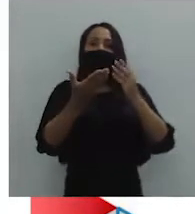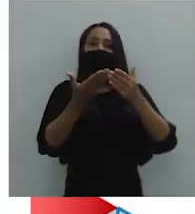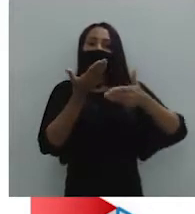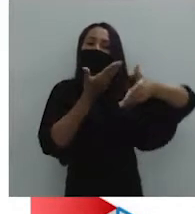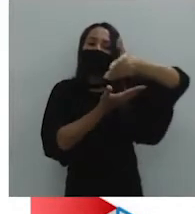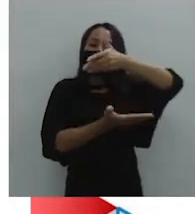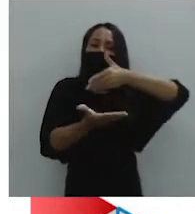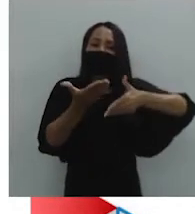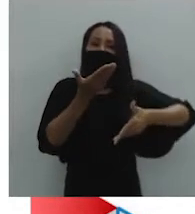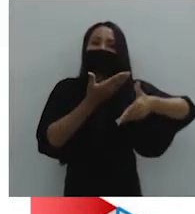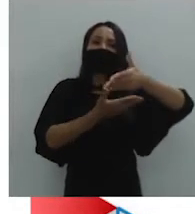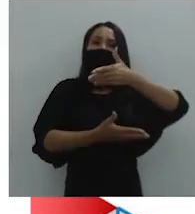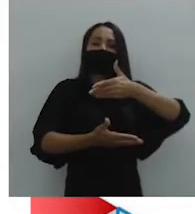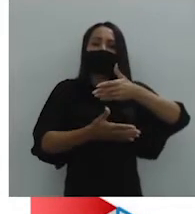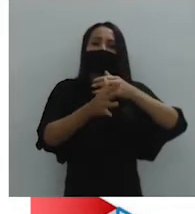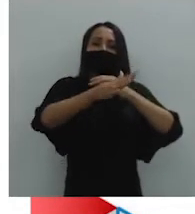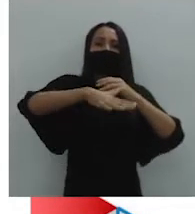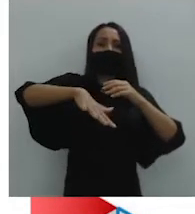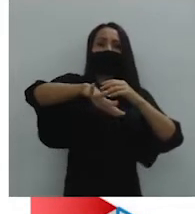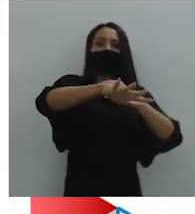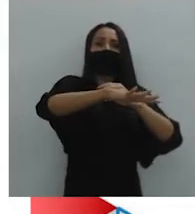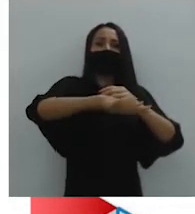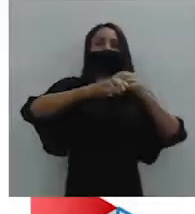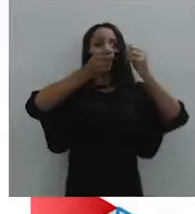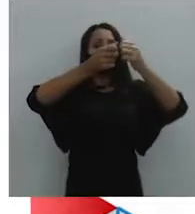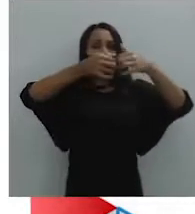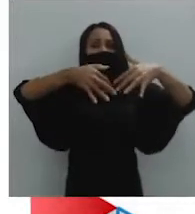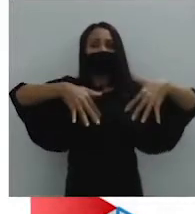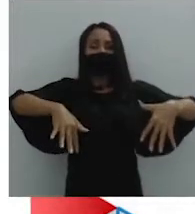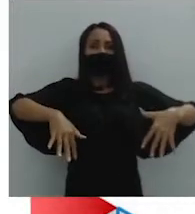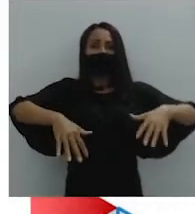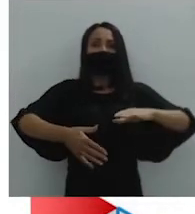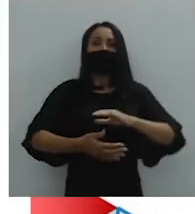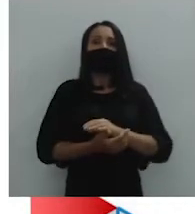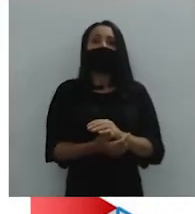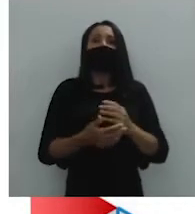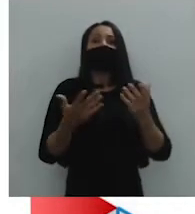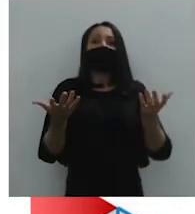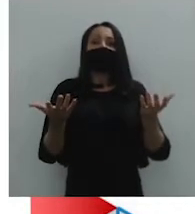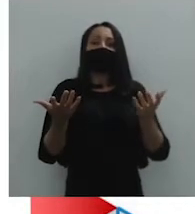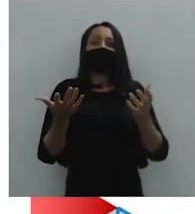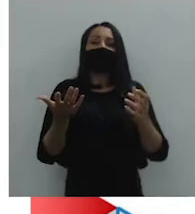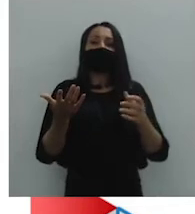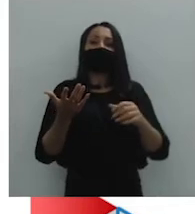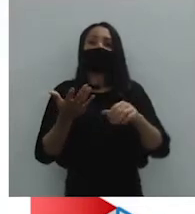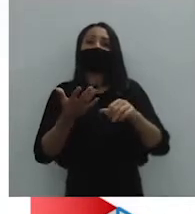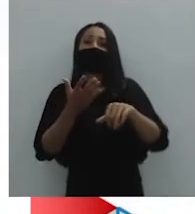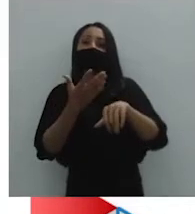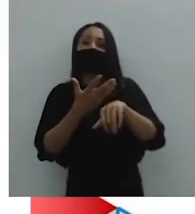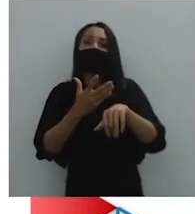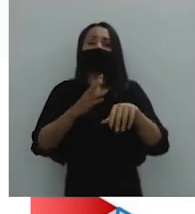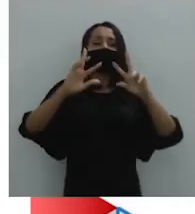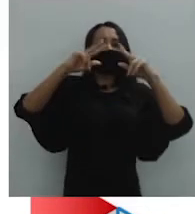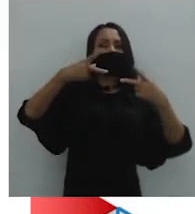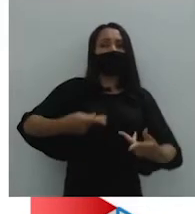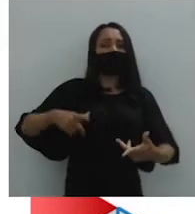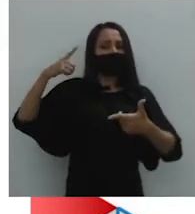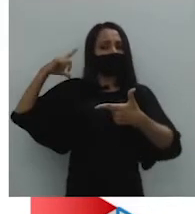entre o ambiente tanto natural, certo? E as atividades humanas, onde se criam